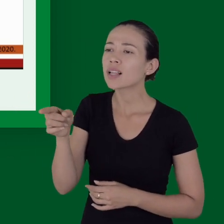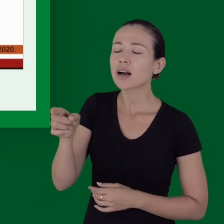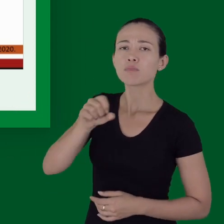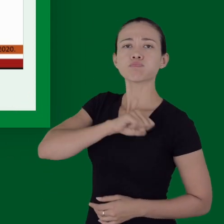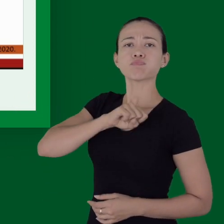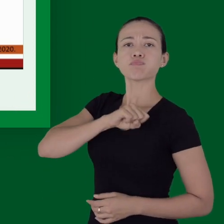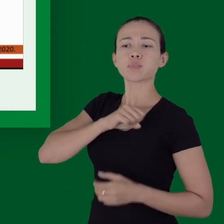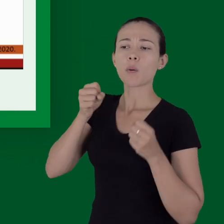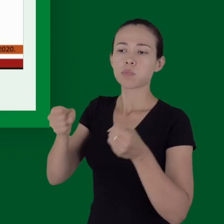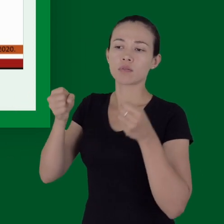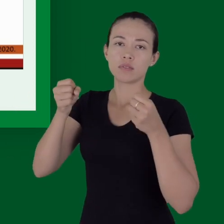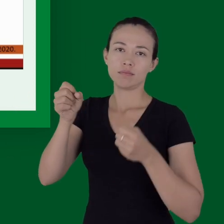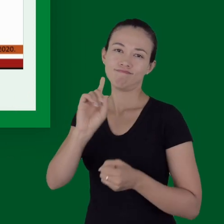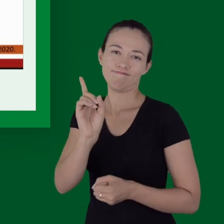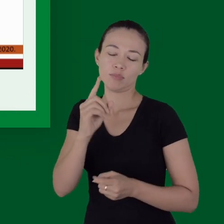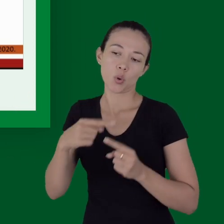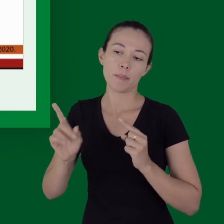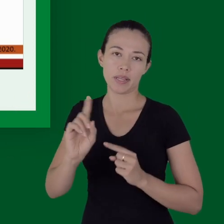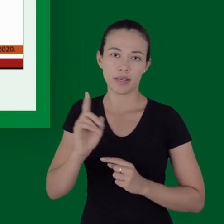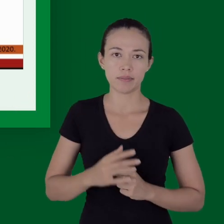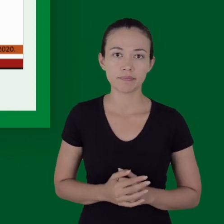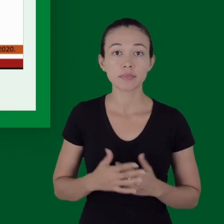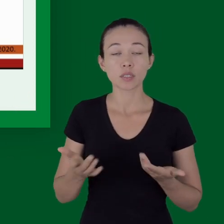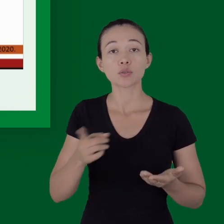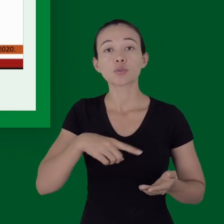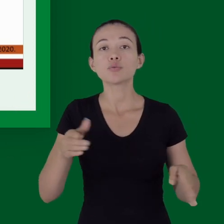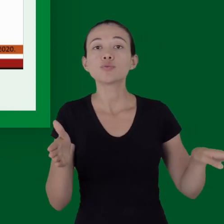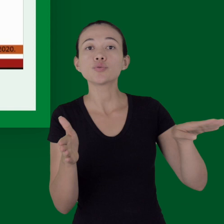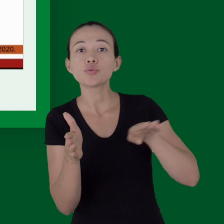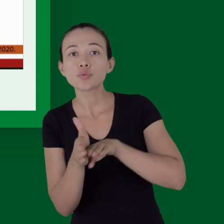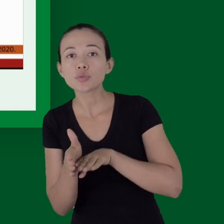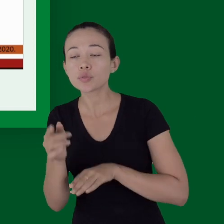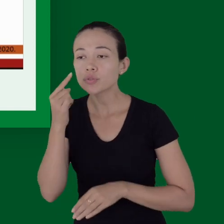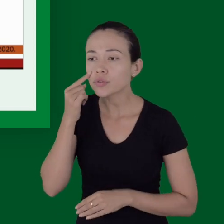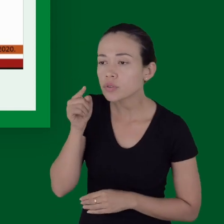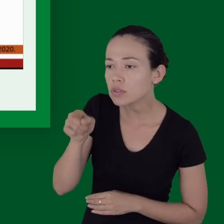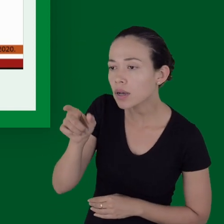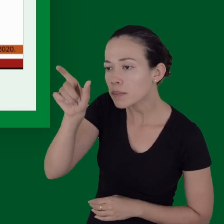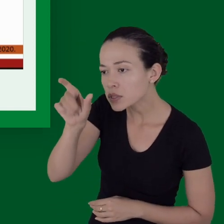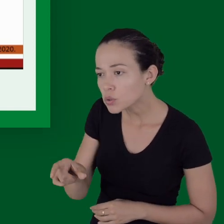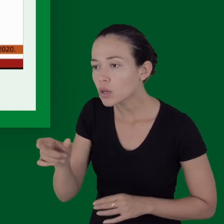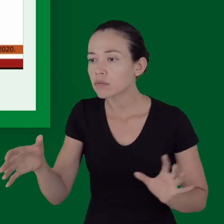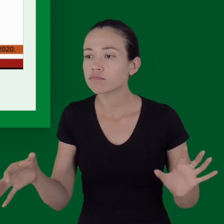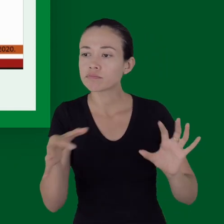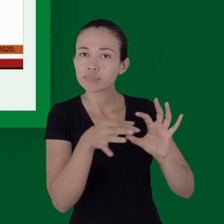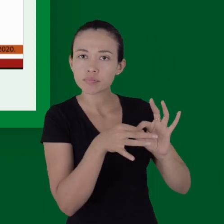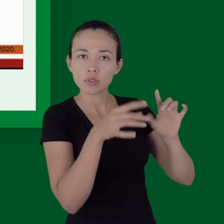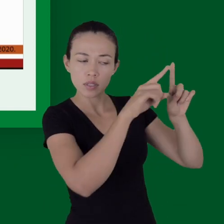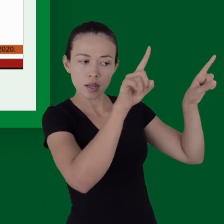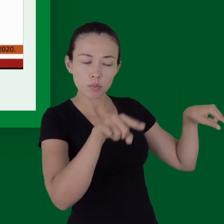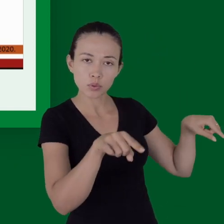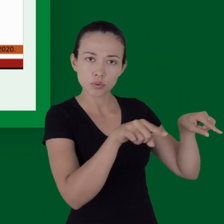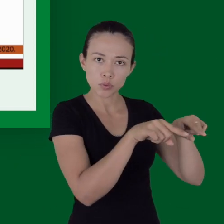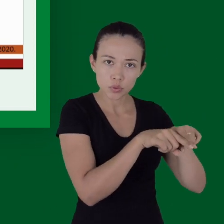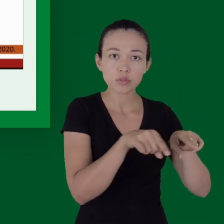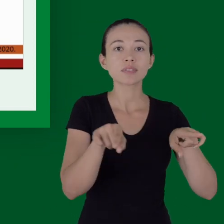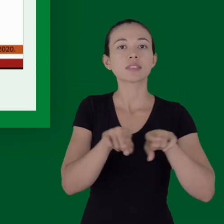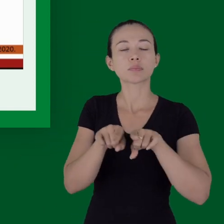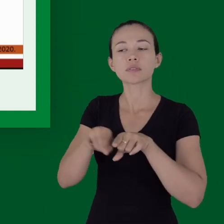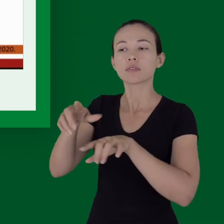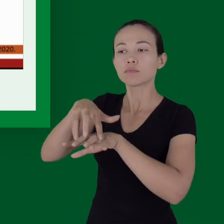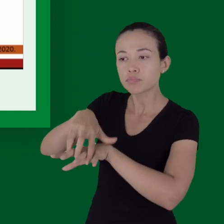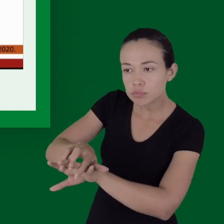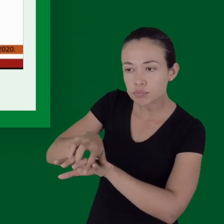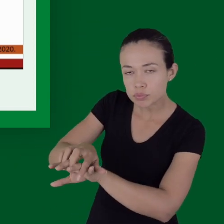chegou, encontrou um paciente em parada cardiorrespiratória, forneceu oxigênio, iniciou as compressões, conectou no